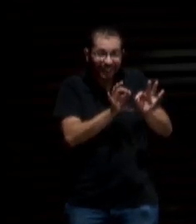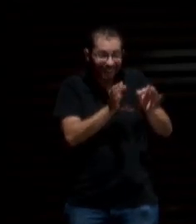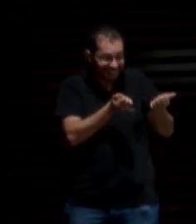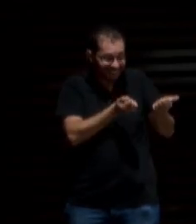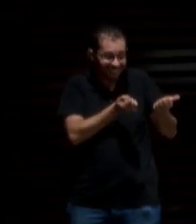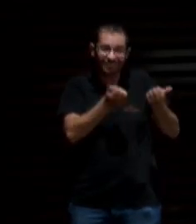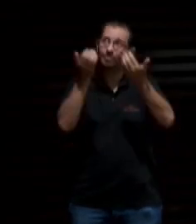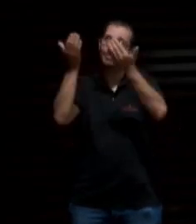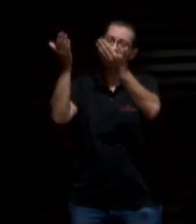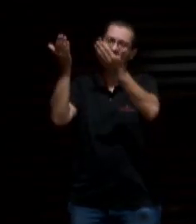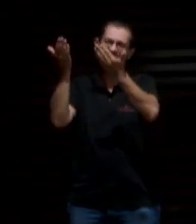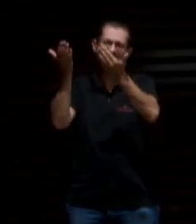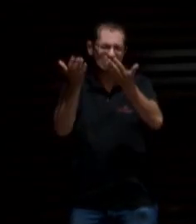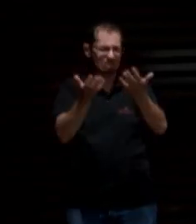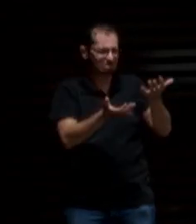Não estranhe o fogo.